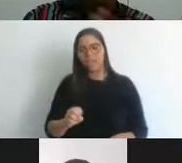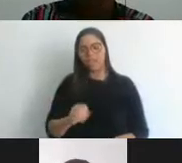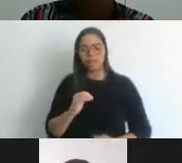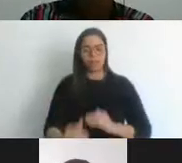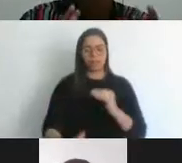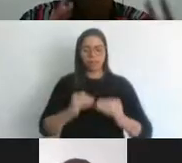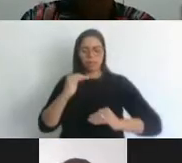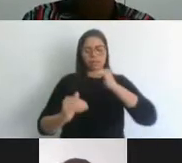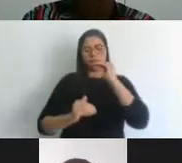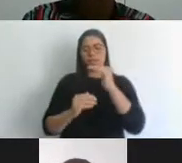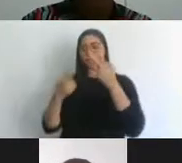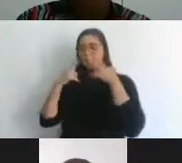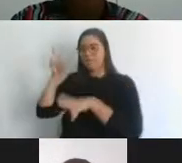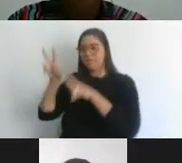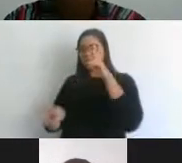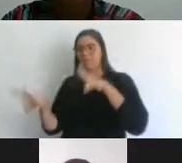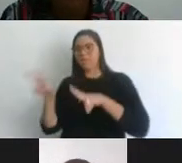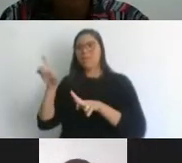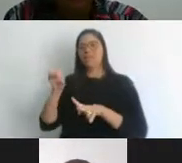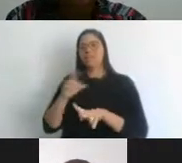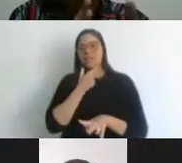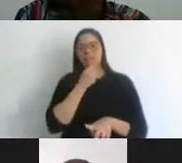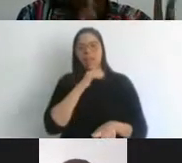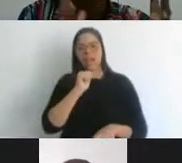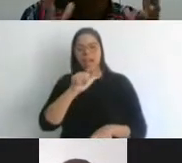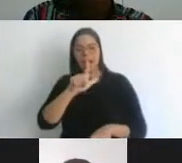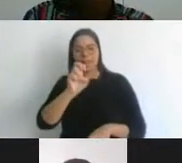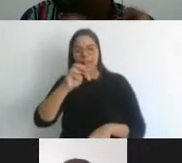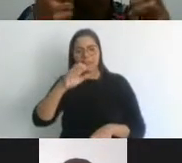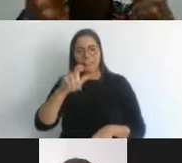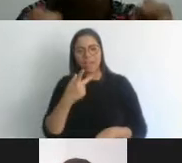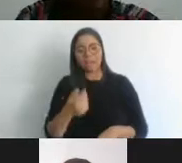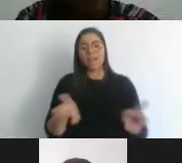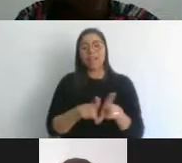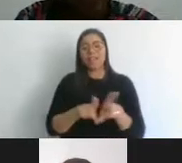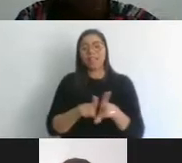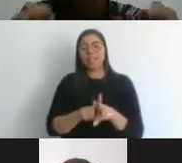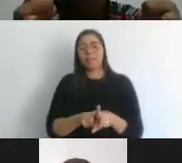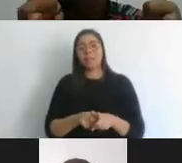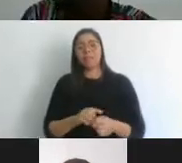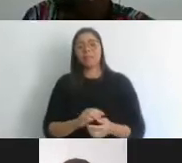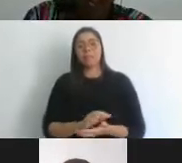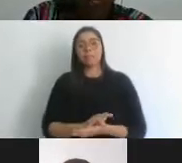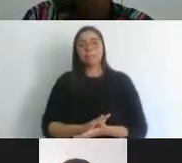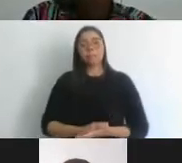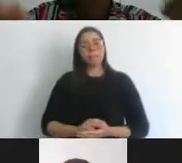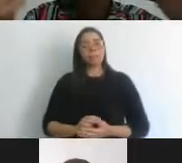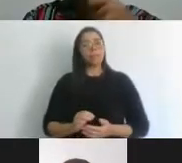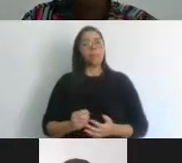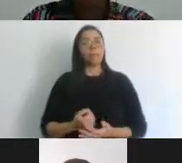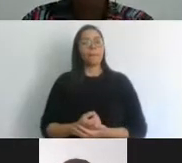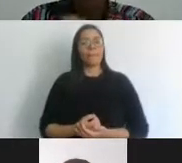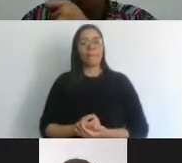Alemanha loucura Vida é onde as para Total a vida dessa mulher mas que também vai tencionar de forma estética